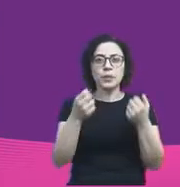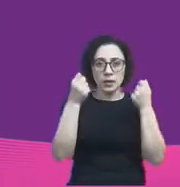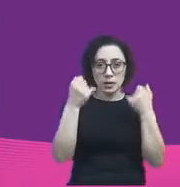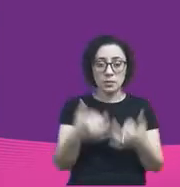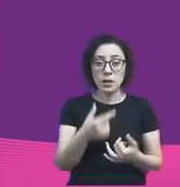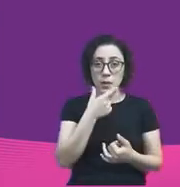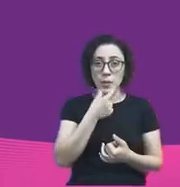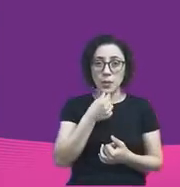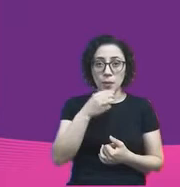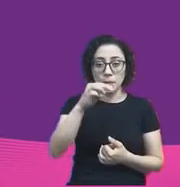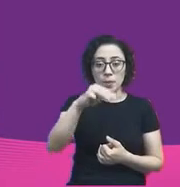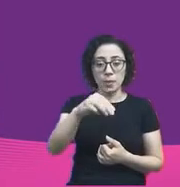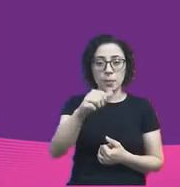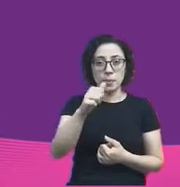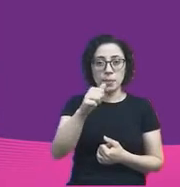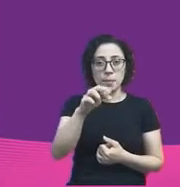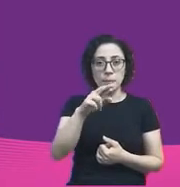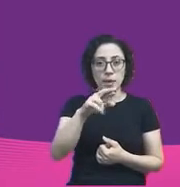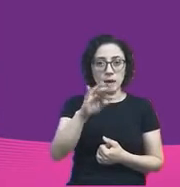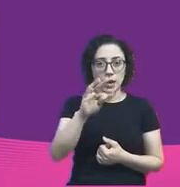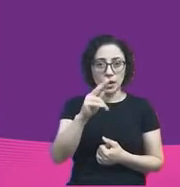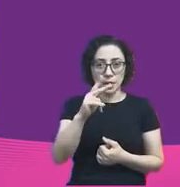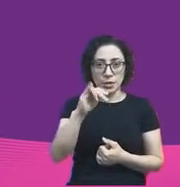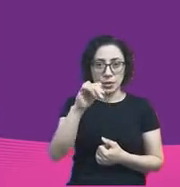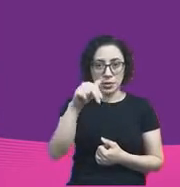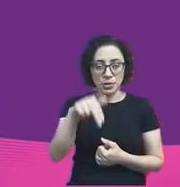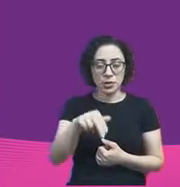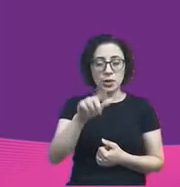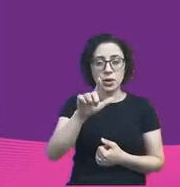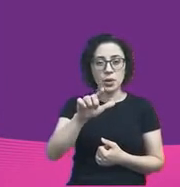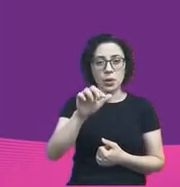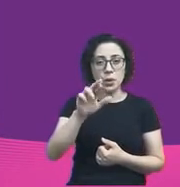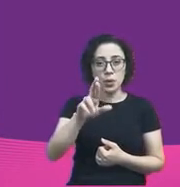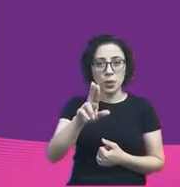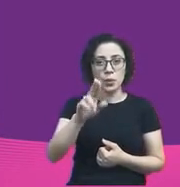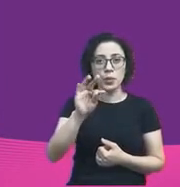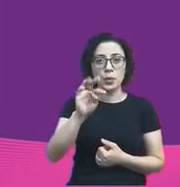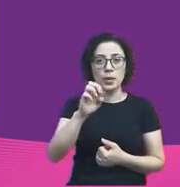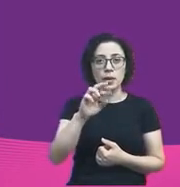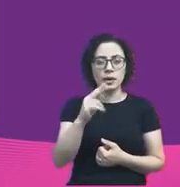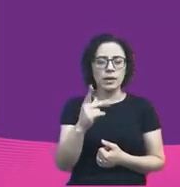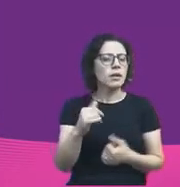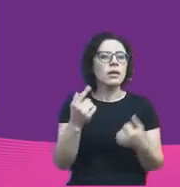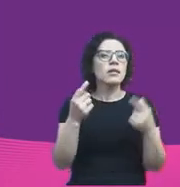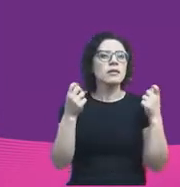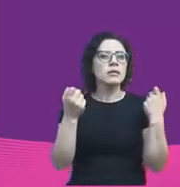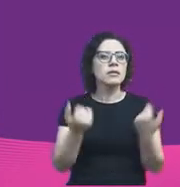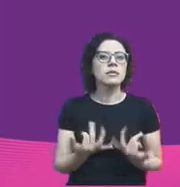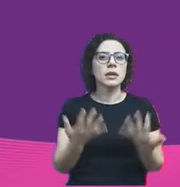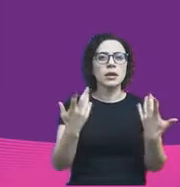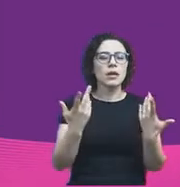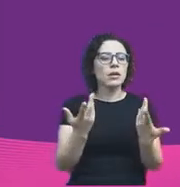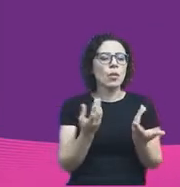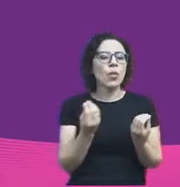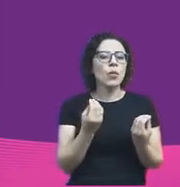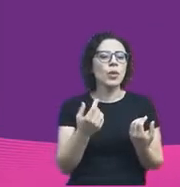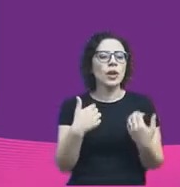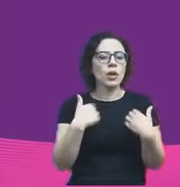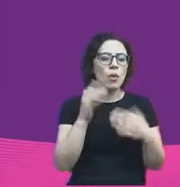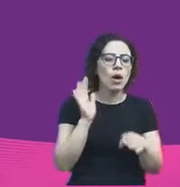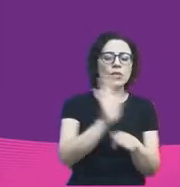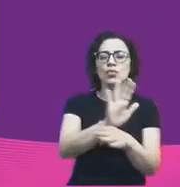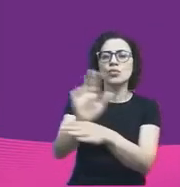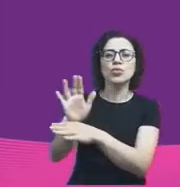pergunta mais urgente que a gente tem na vida, o que a gente está fazendo pelos outros. E esse livro é dedicado à enfermagem, tá? Que talvez seja o maior exemplo